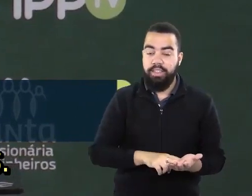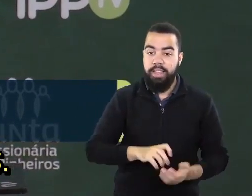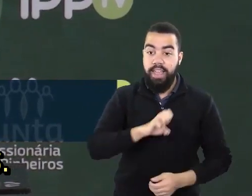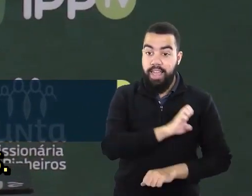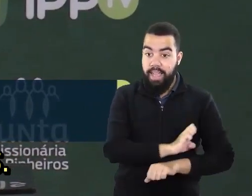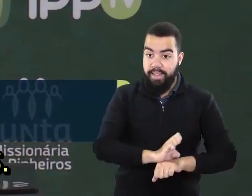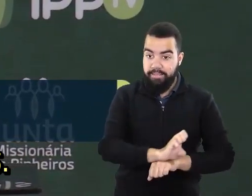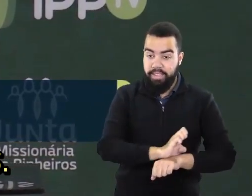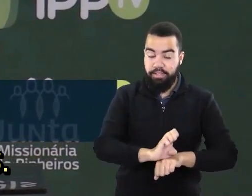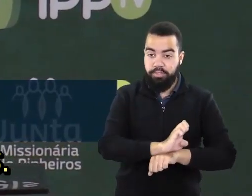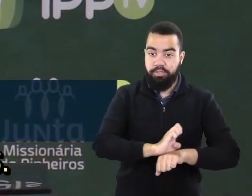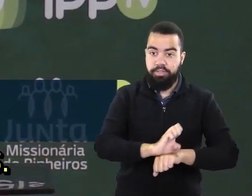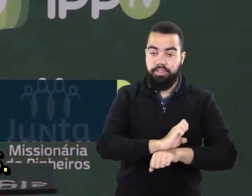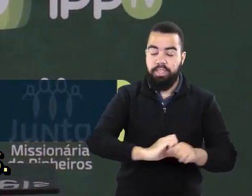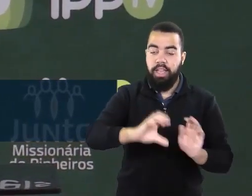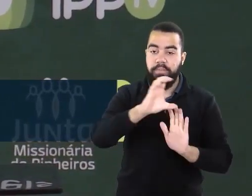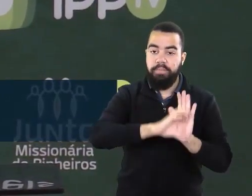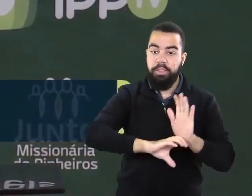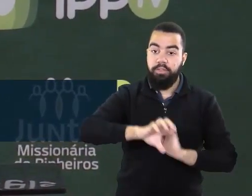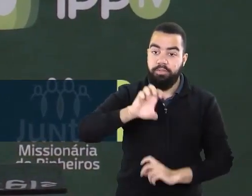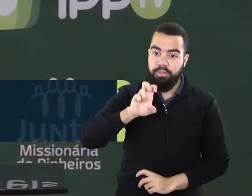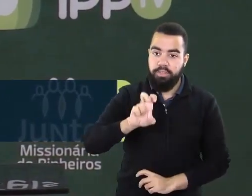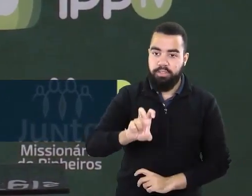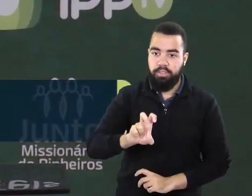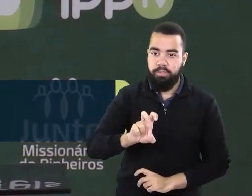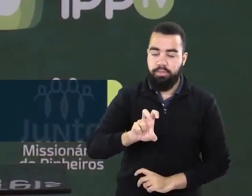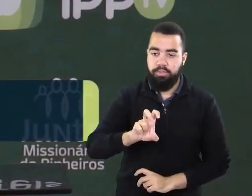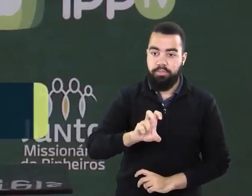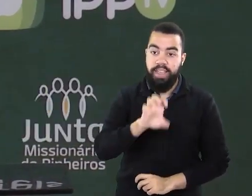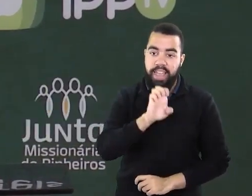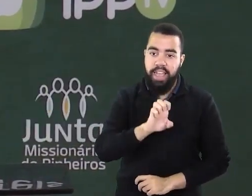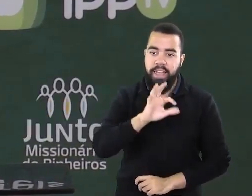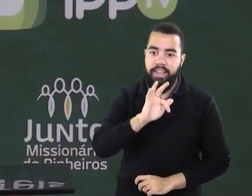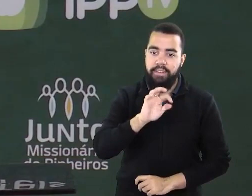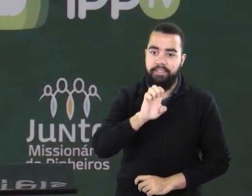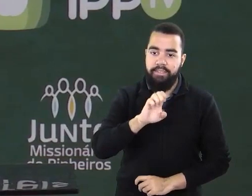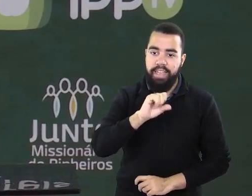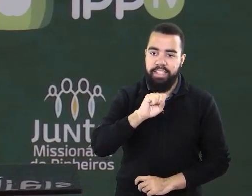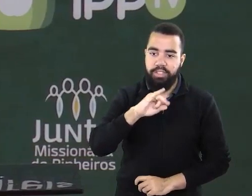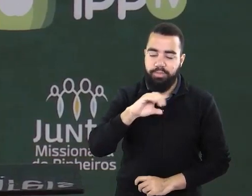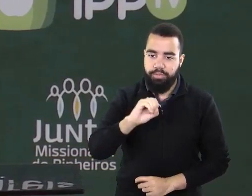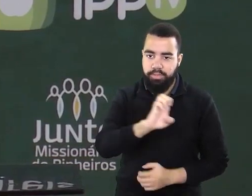Efésios, capítulo 5. Efésios 5.